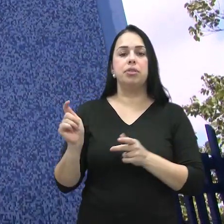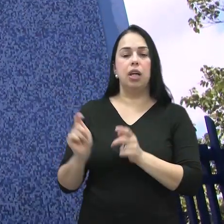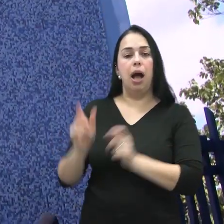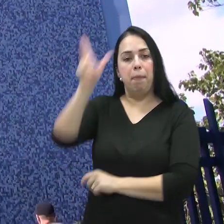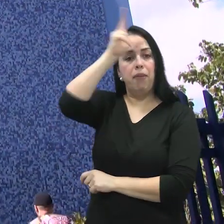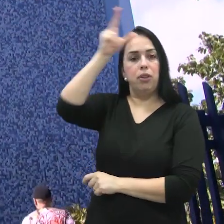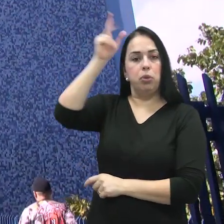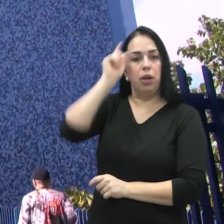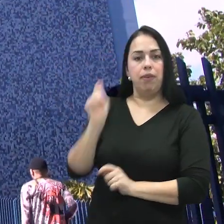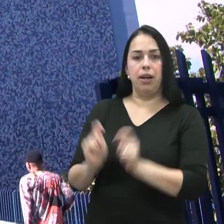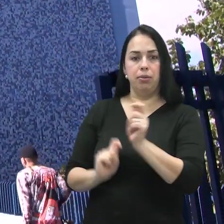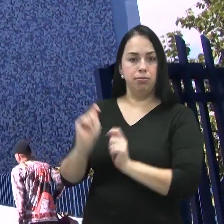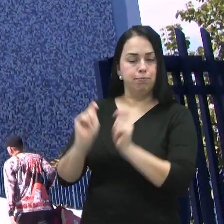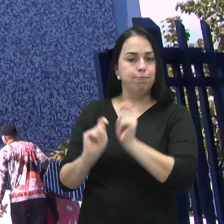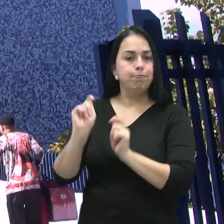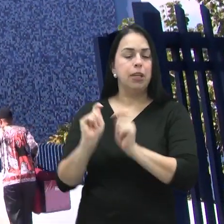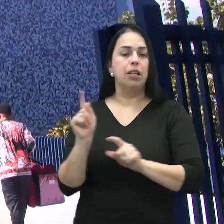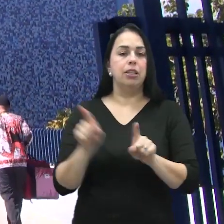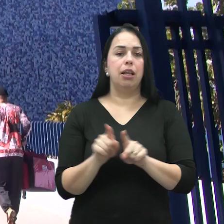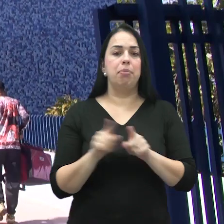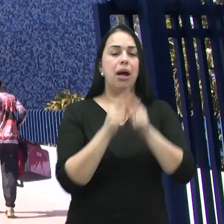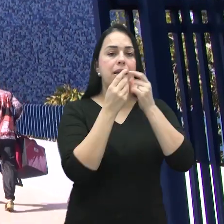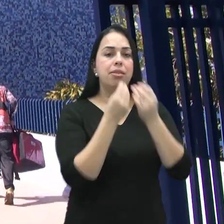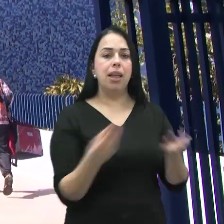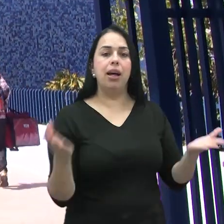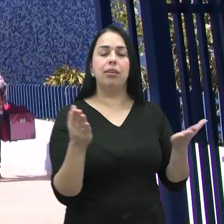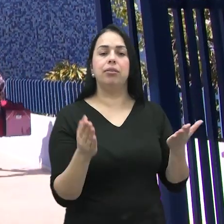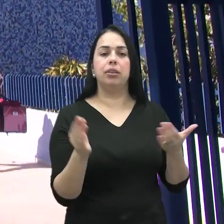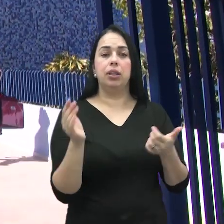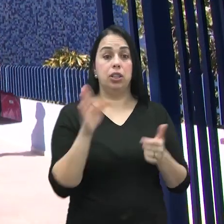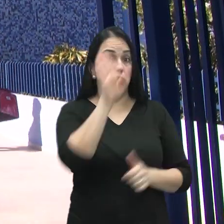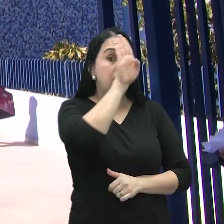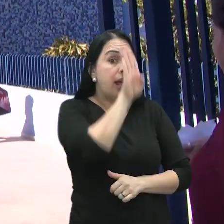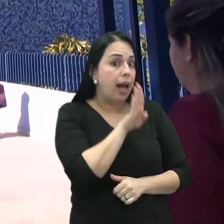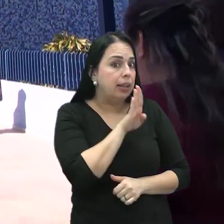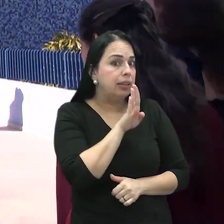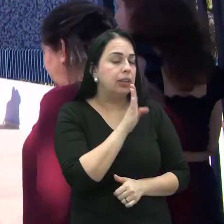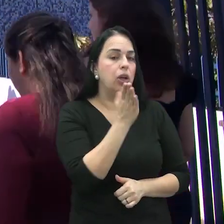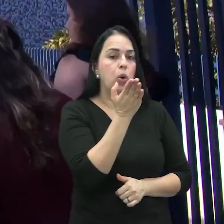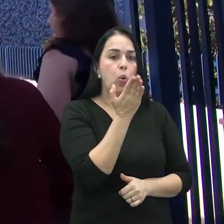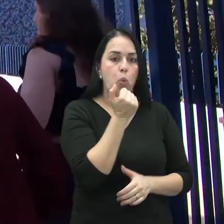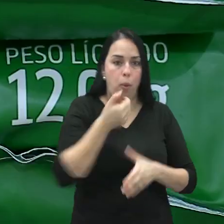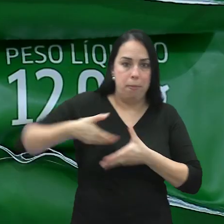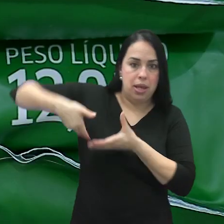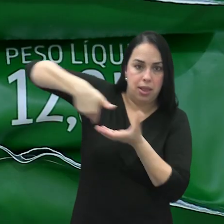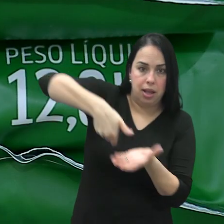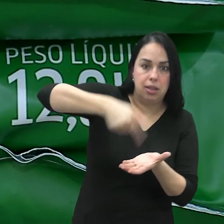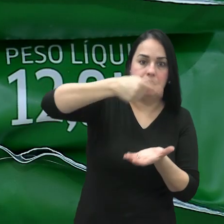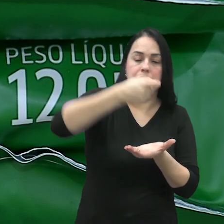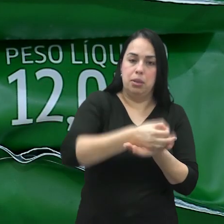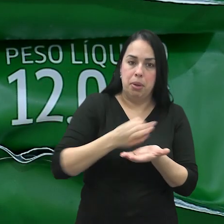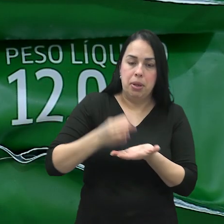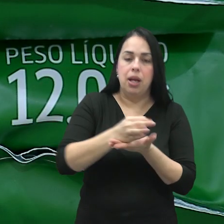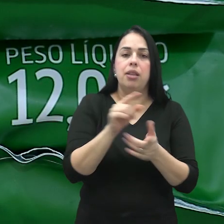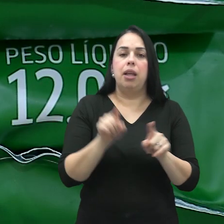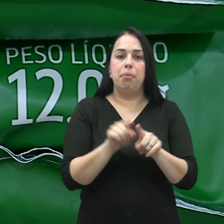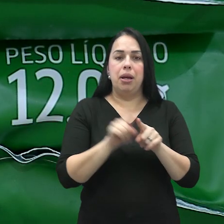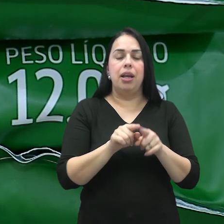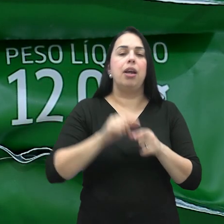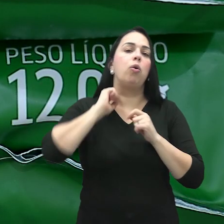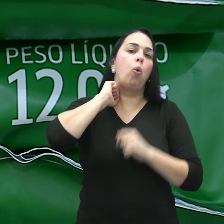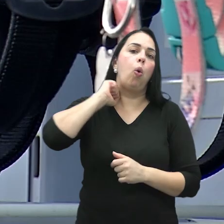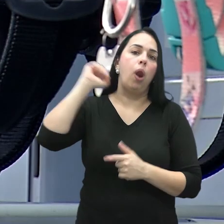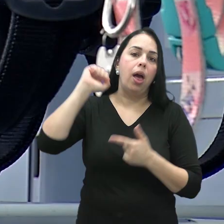programa seria gerido pelo Poder Executivo, com o intuito de oferecer, de forma gratuita, ração e utensílios para